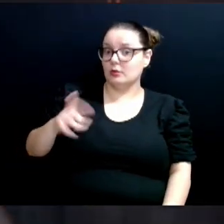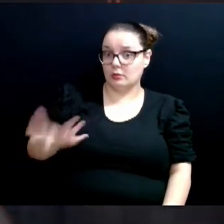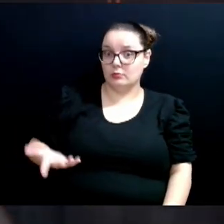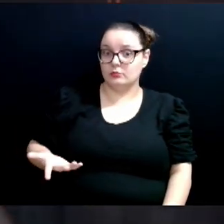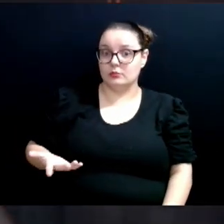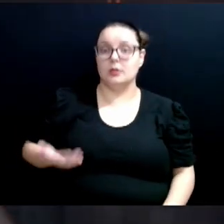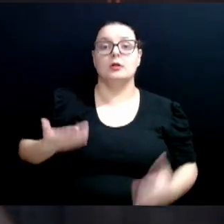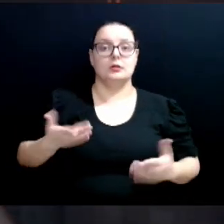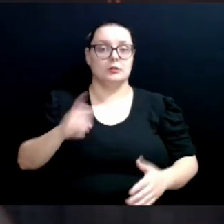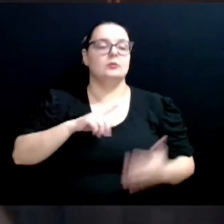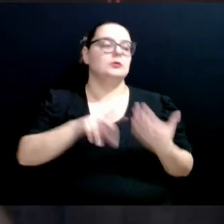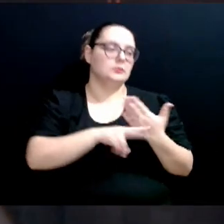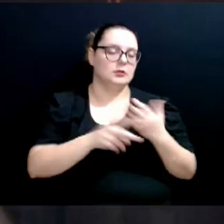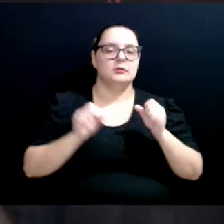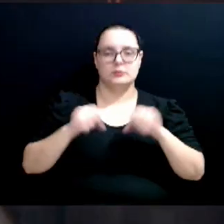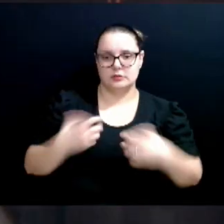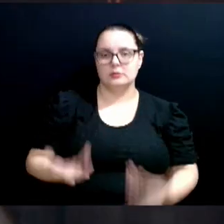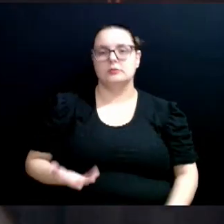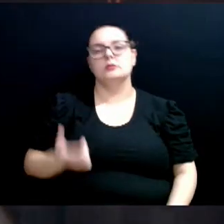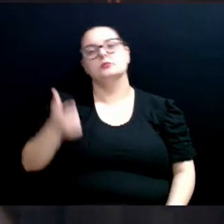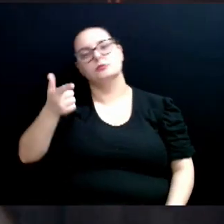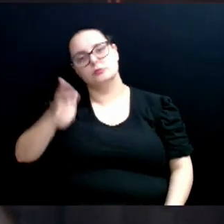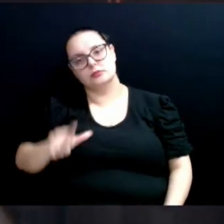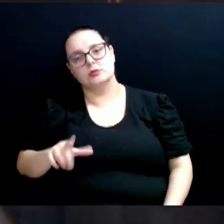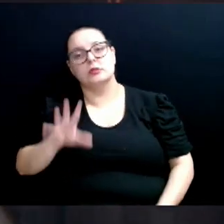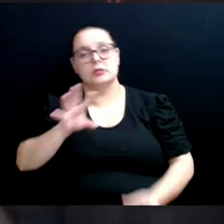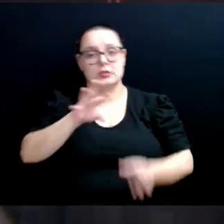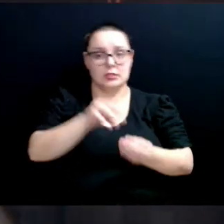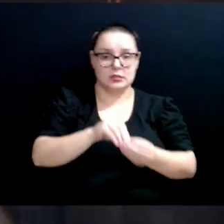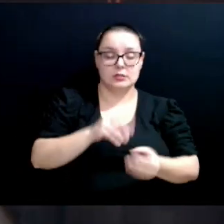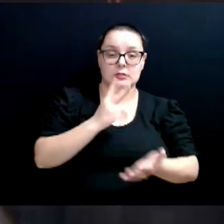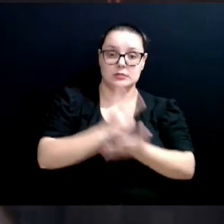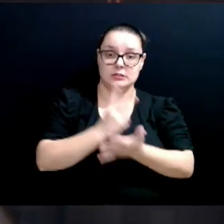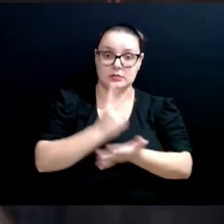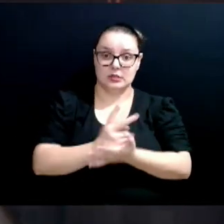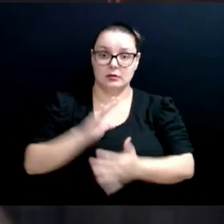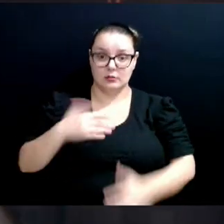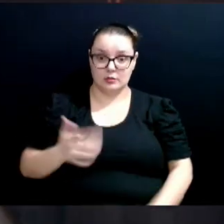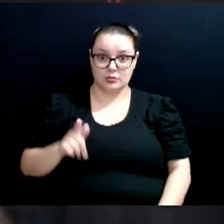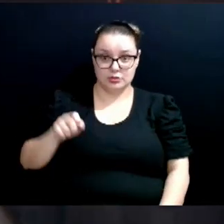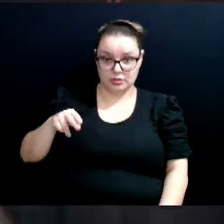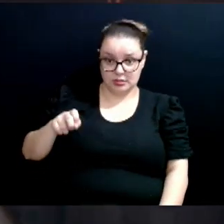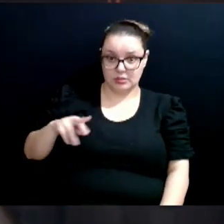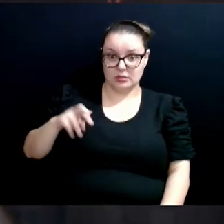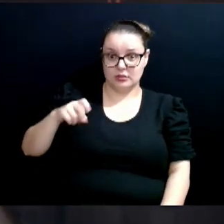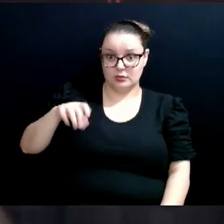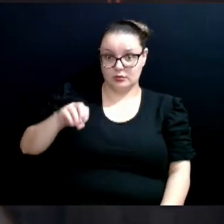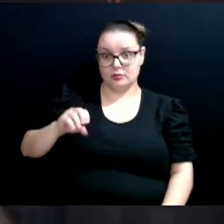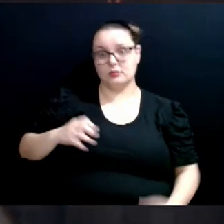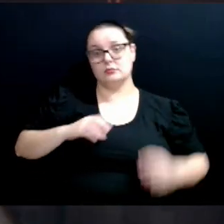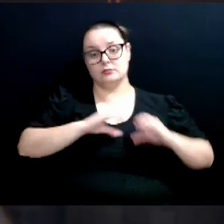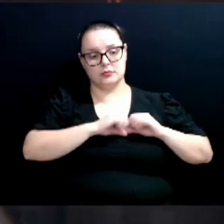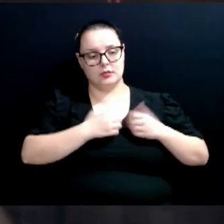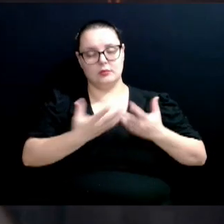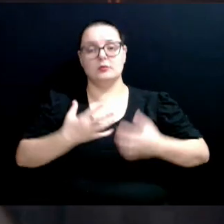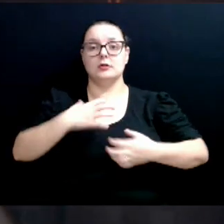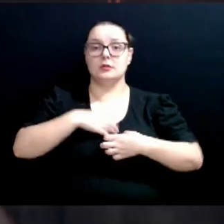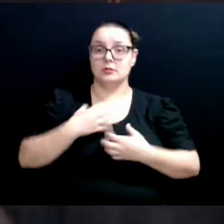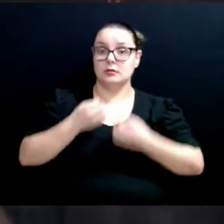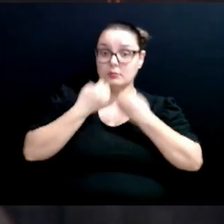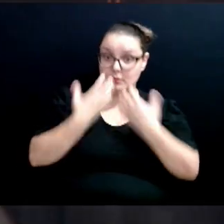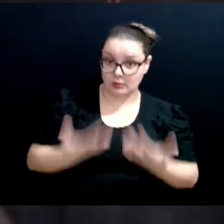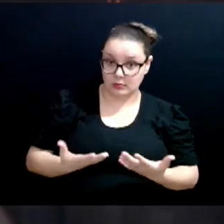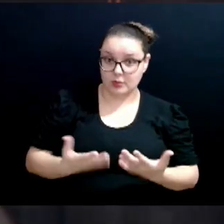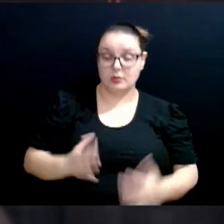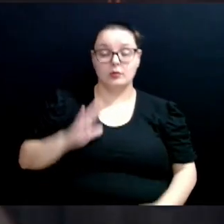impacto. Acho que, então, de novo, em resumo, sempre quando eu sou generosa, eu estou fazendo do coração, e isso só me gera sentimentos bons. À medida que muda